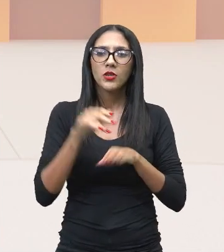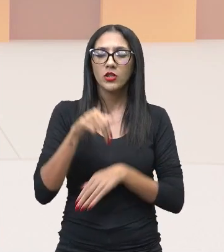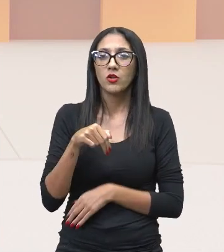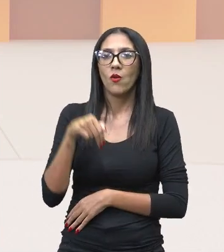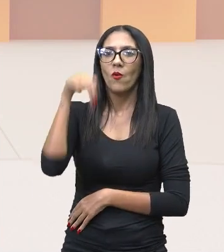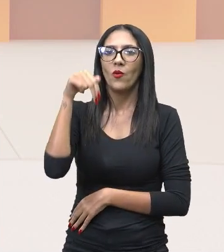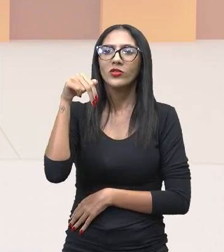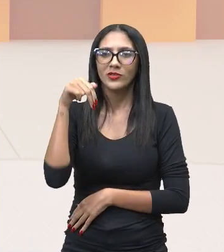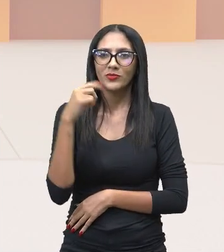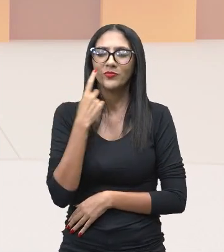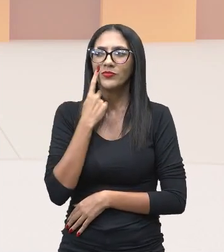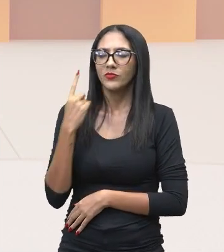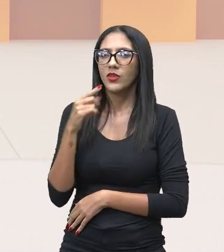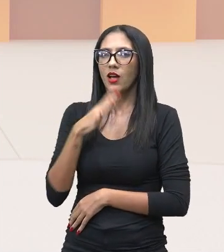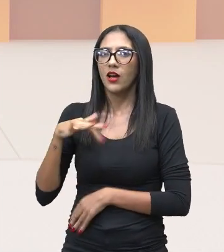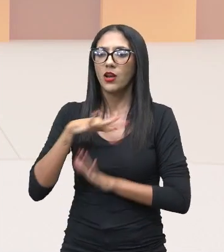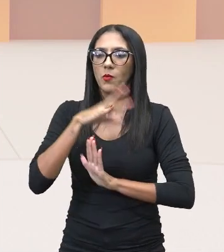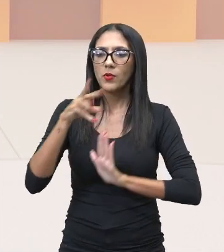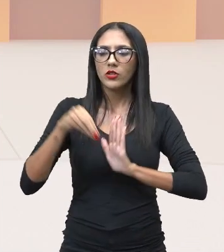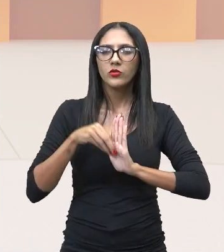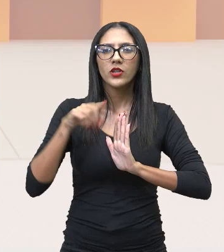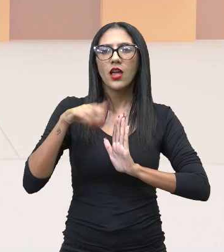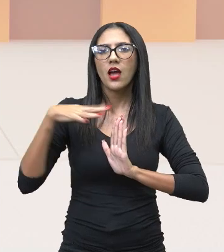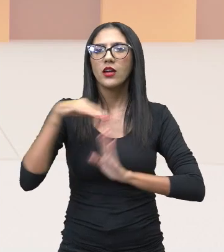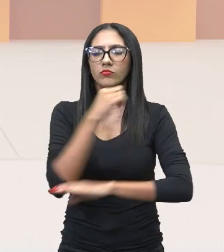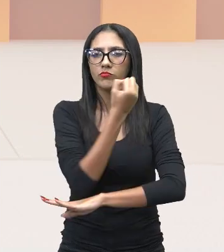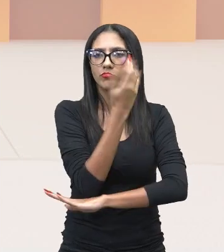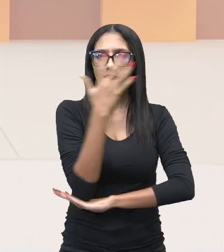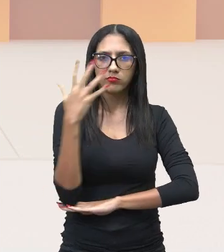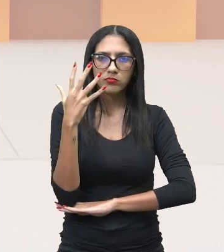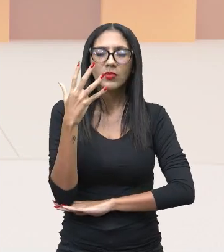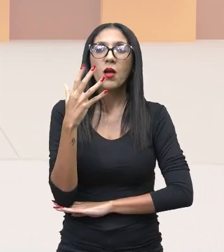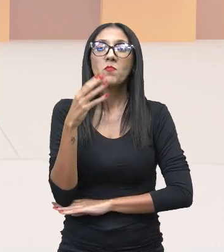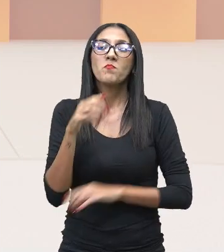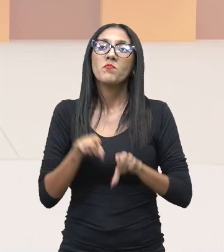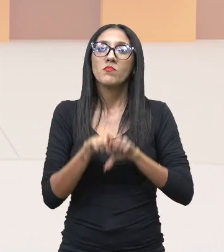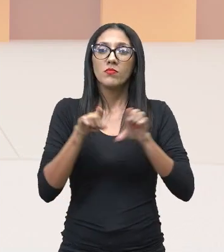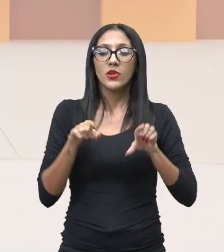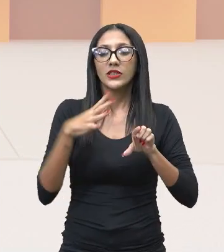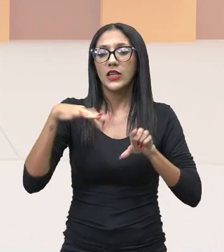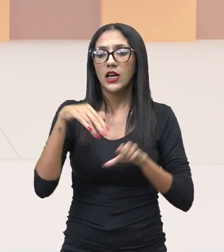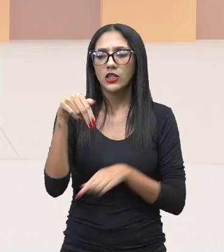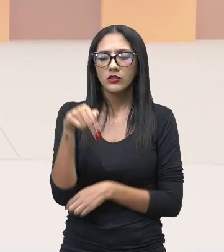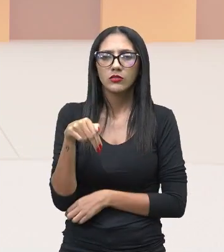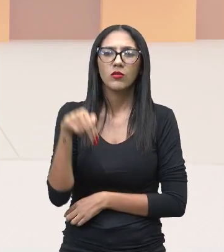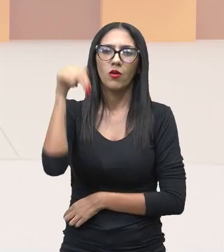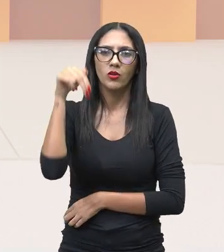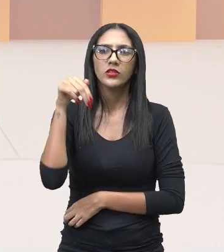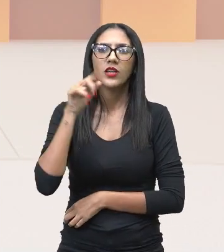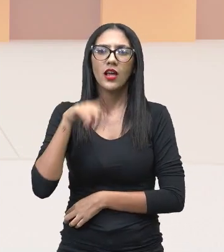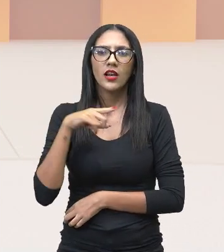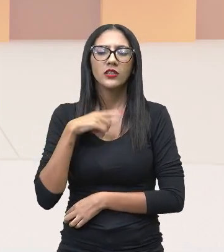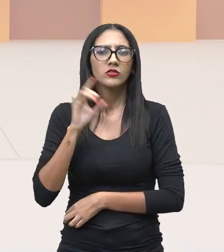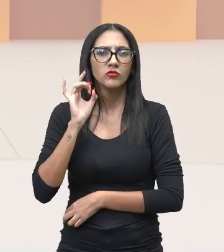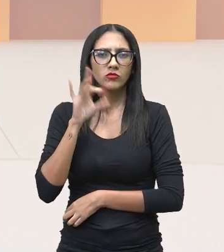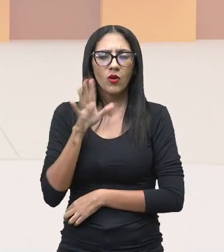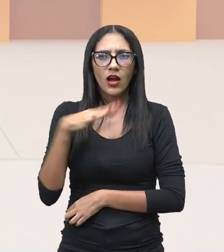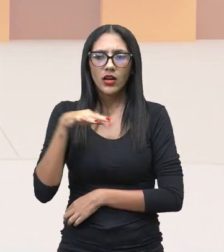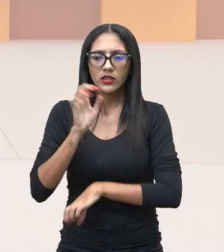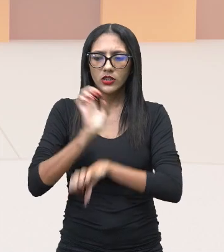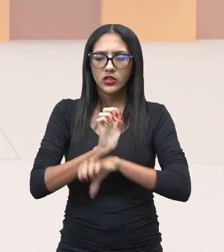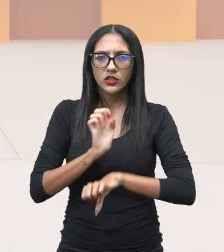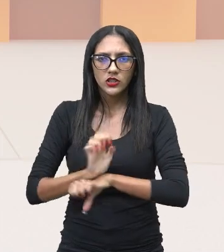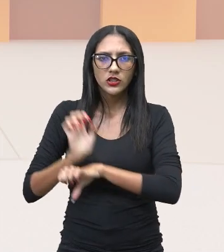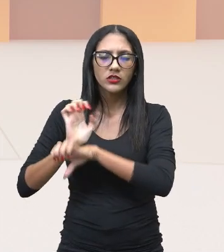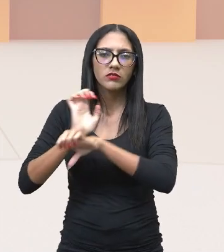Amazônia é aquela região lá onde tem a floresta amazônica, mas a região norte, ela vai pegar somente os estados